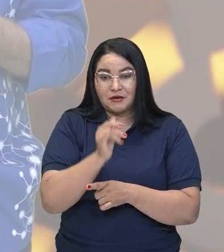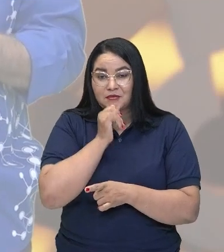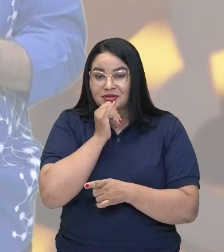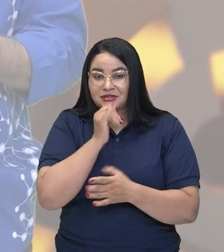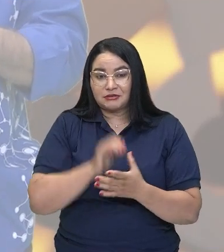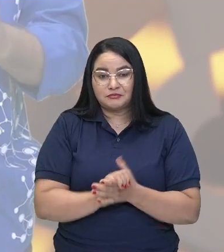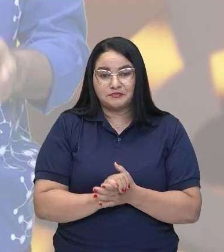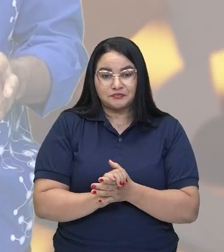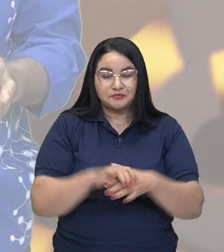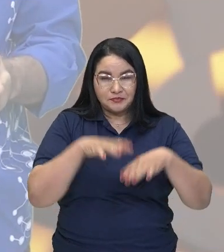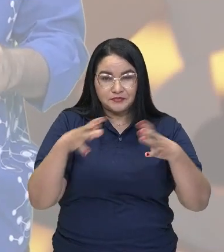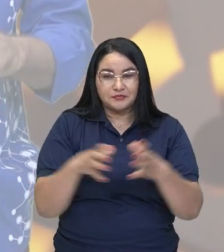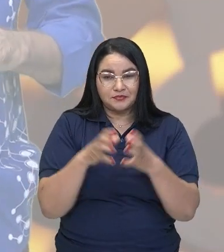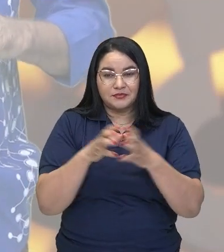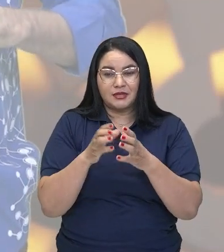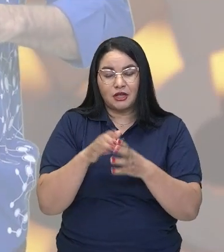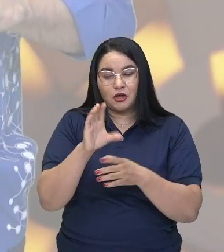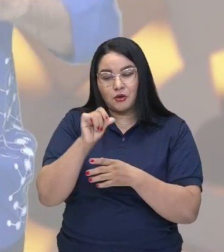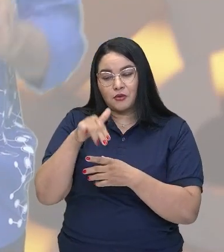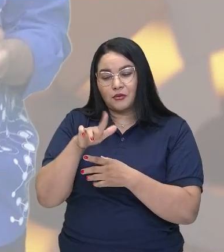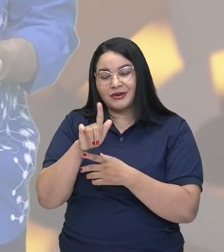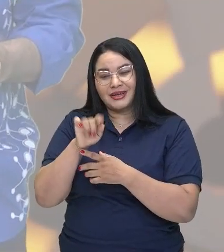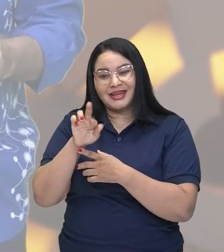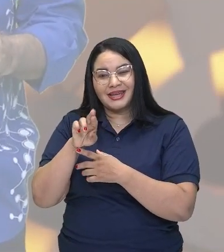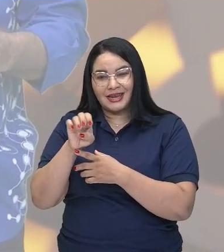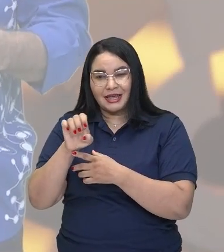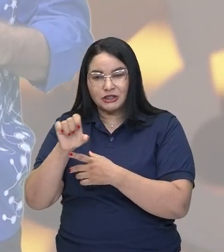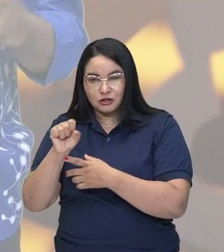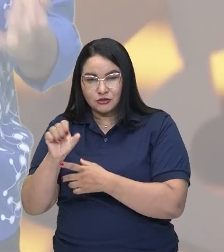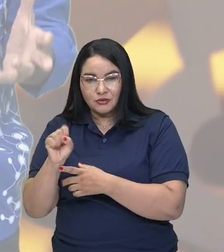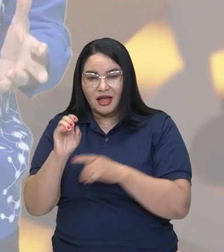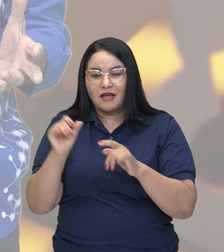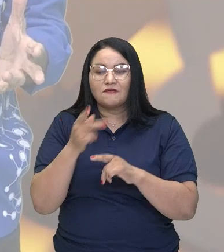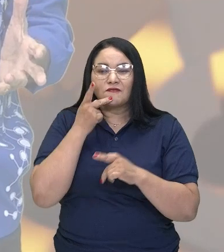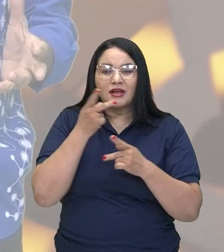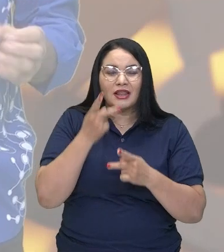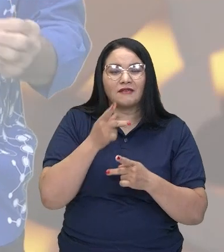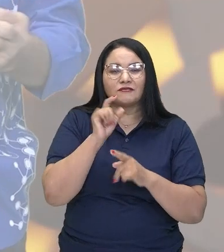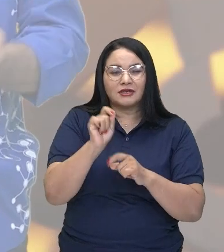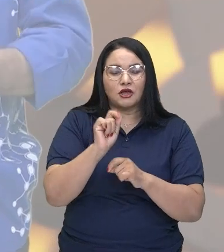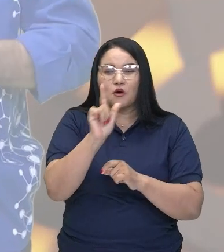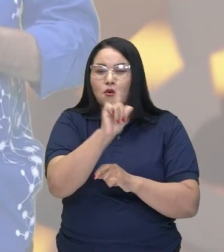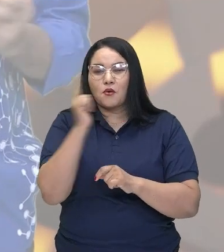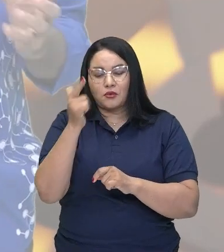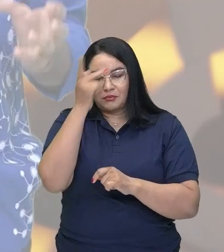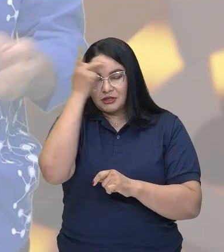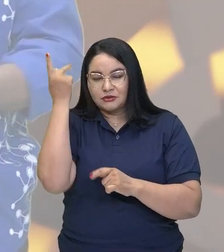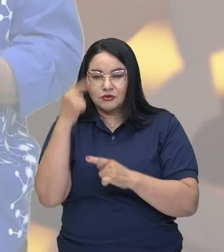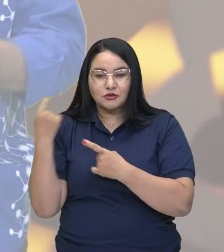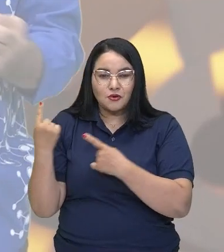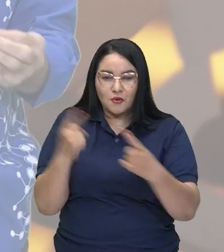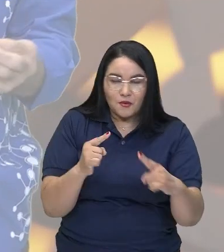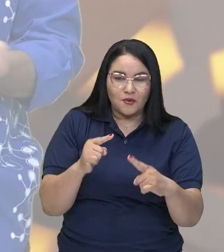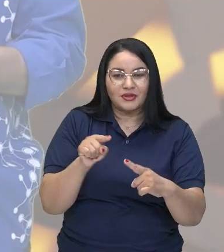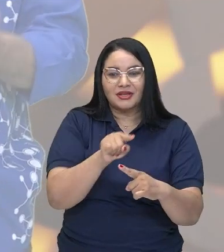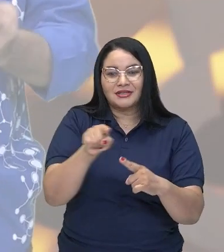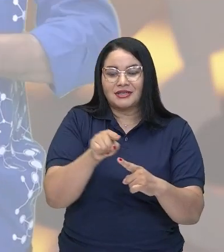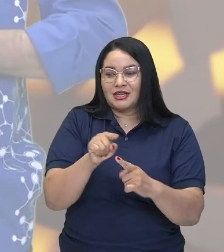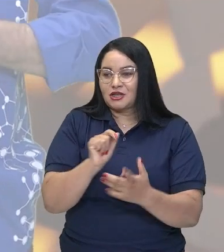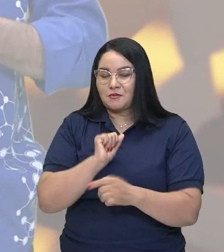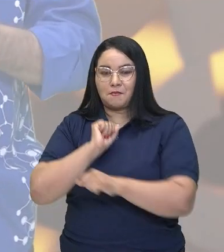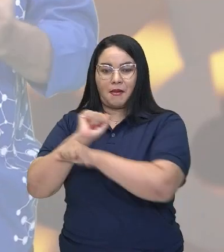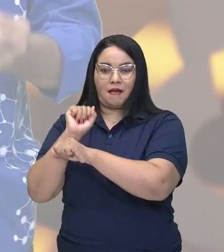barrar a posse de opositores. Então, veja que era difícil você furar a bolha, né? Então, sempre tinha mecanismos que